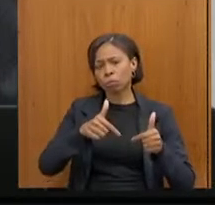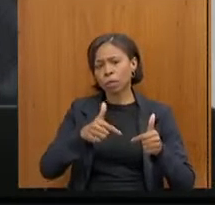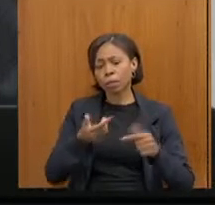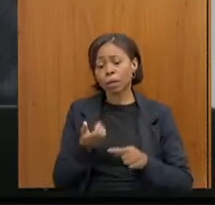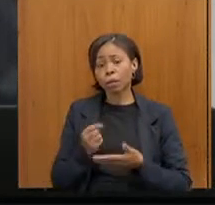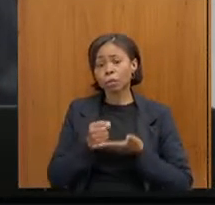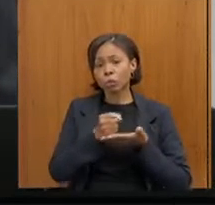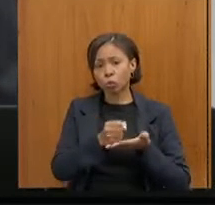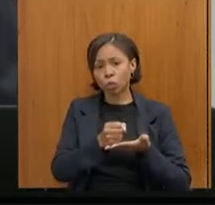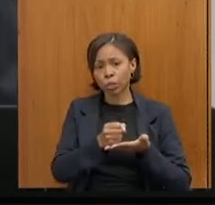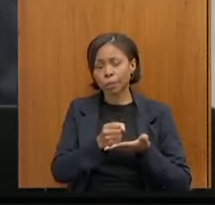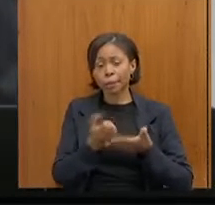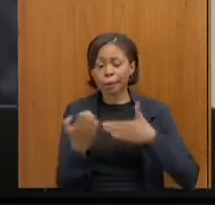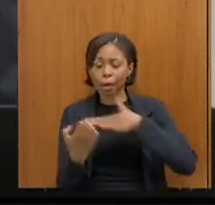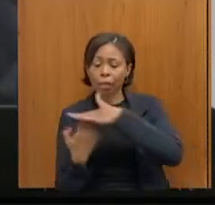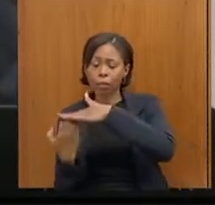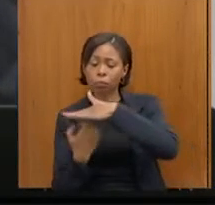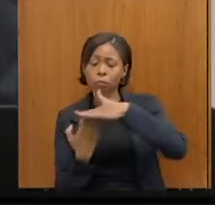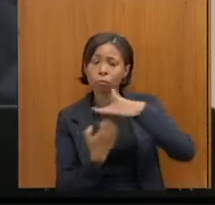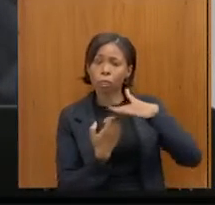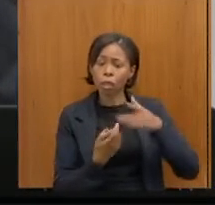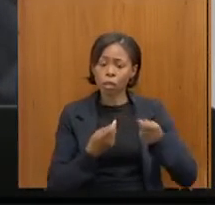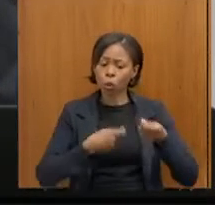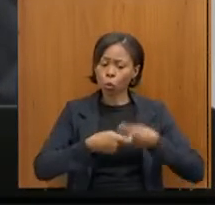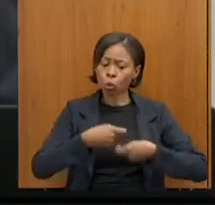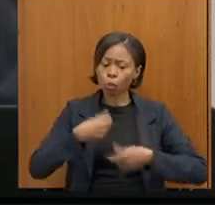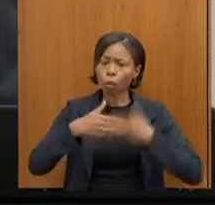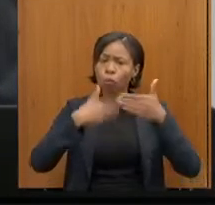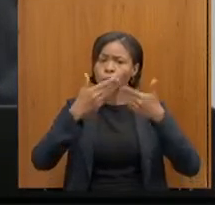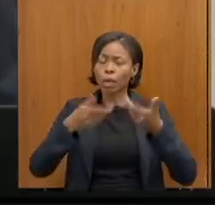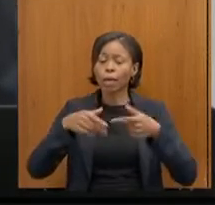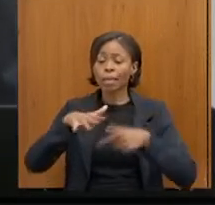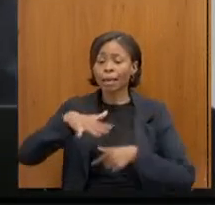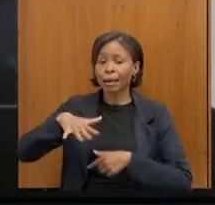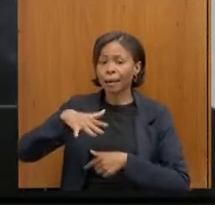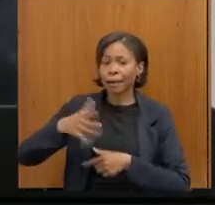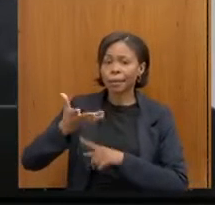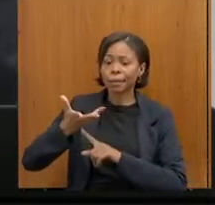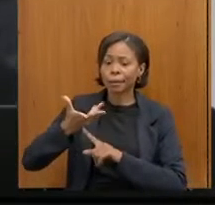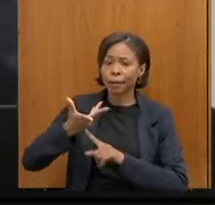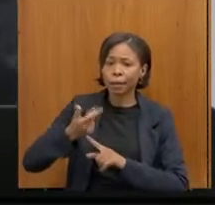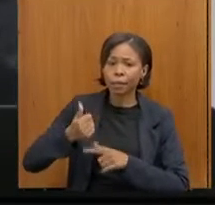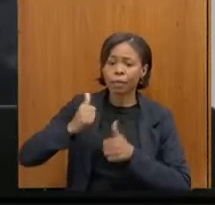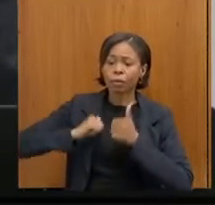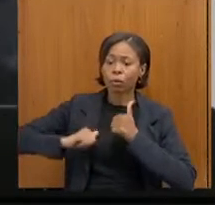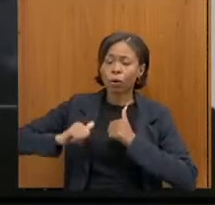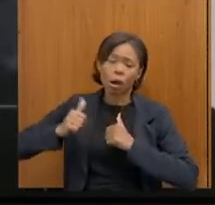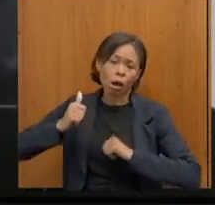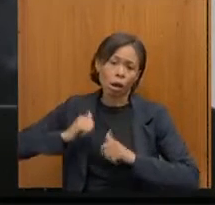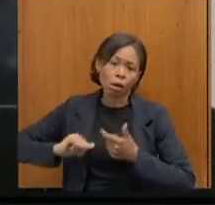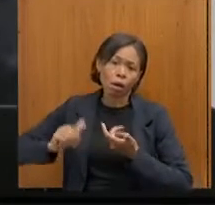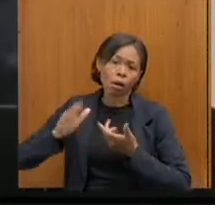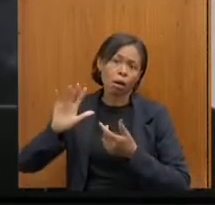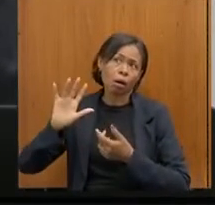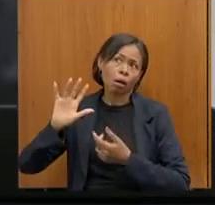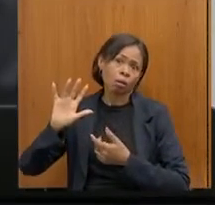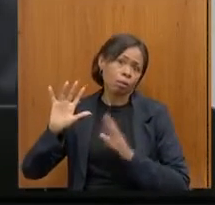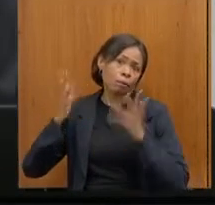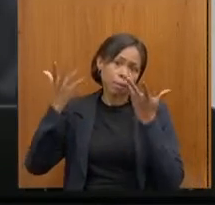da economia das empresas dos setores artísticos culturais e de eventos e o estado já tem alguma programação